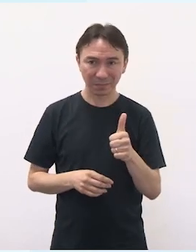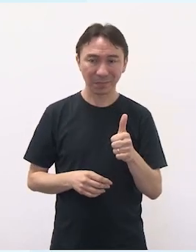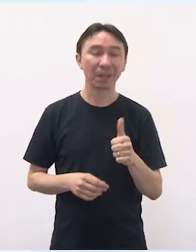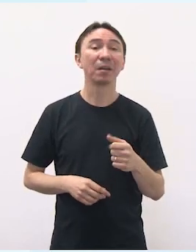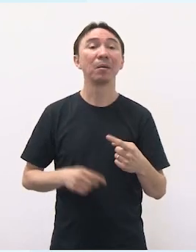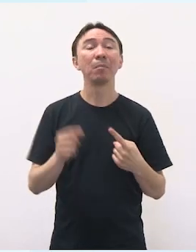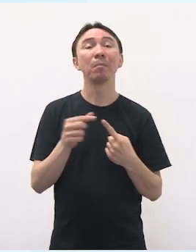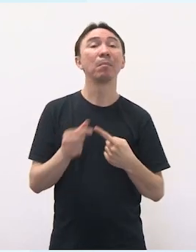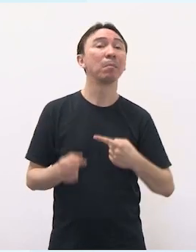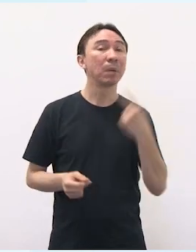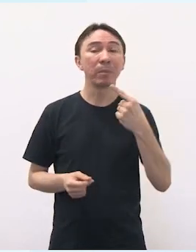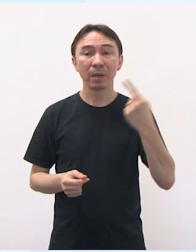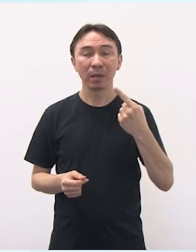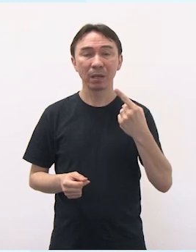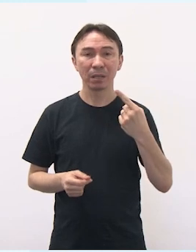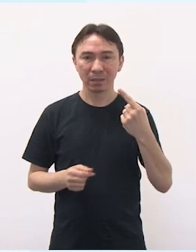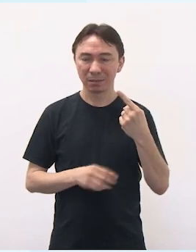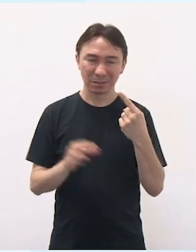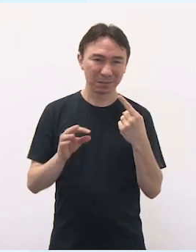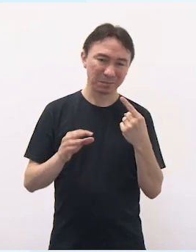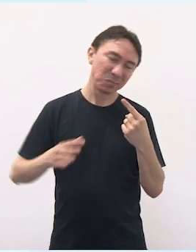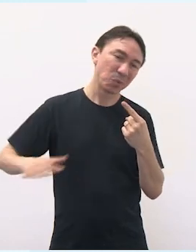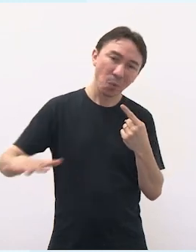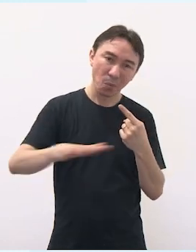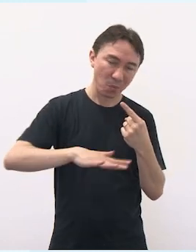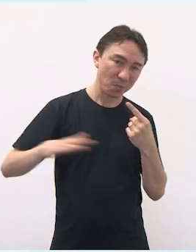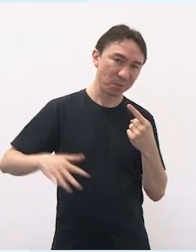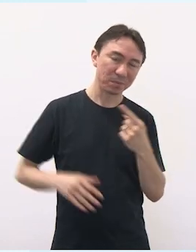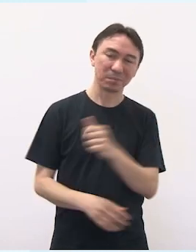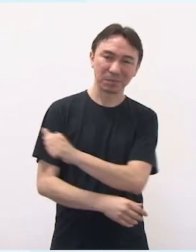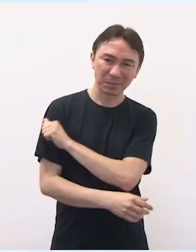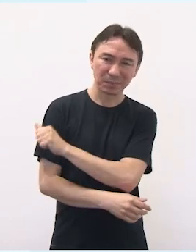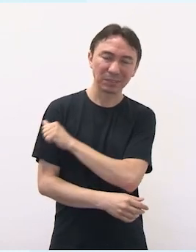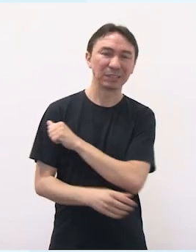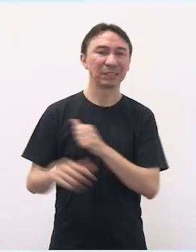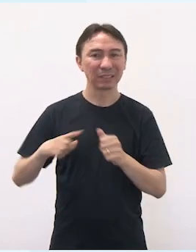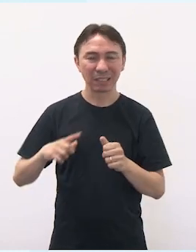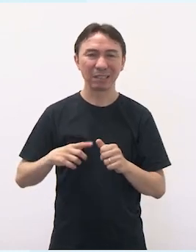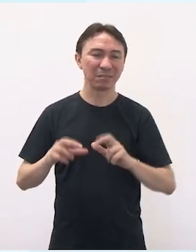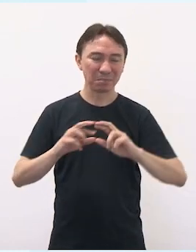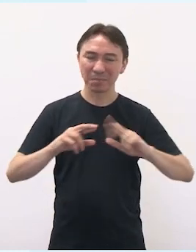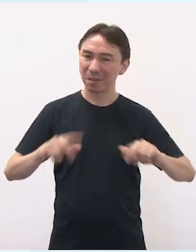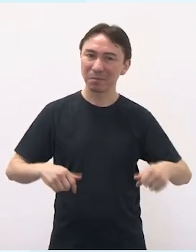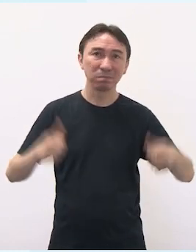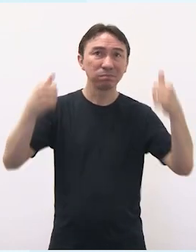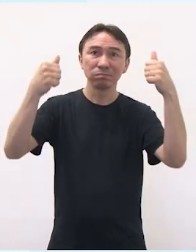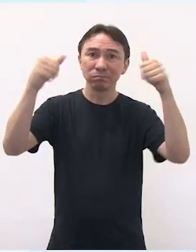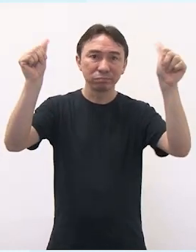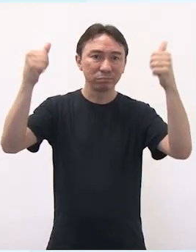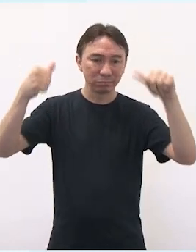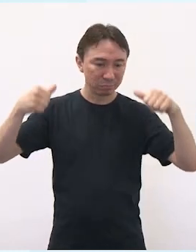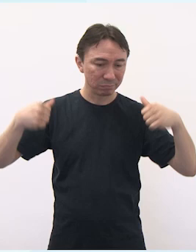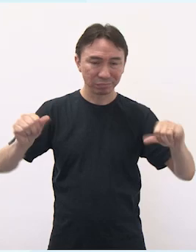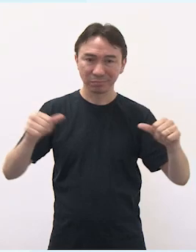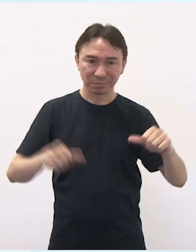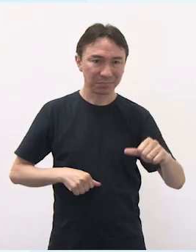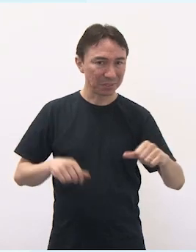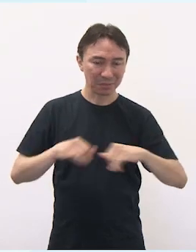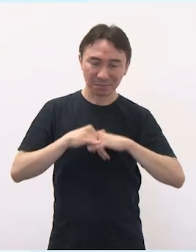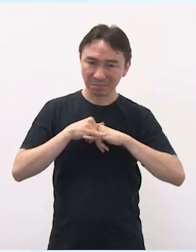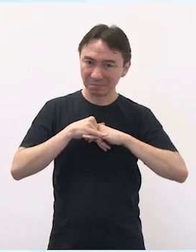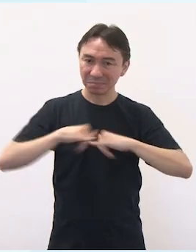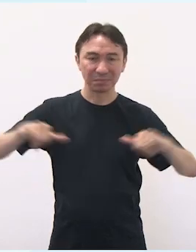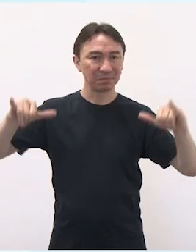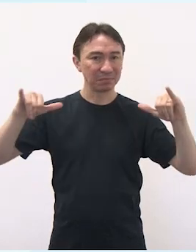escola, para todos os estudantes, né? Então, foram feitos banners para que essas ações possam ser divulgadas, né? Que